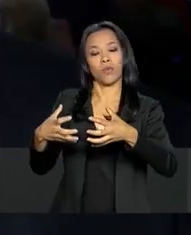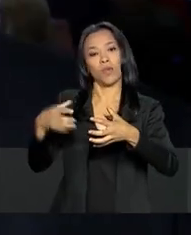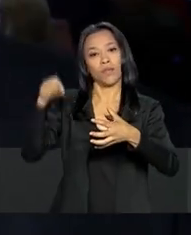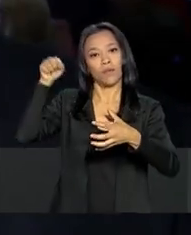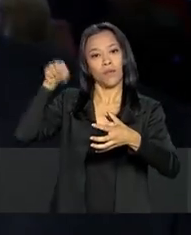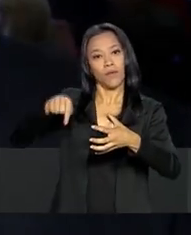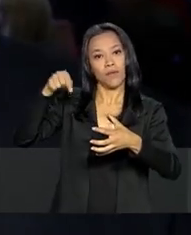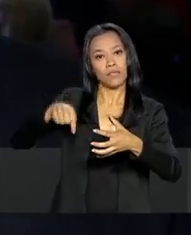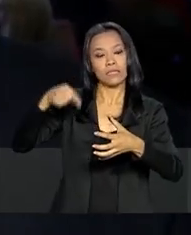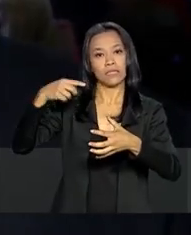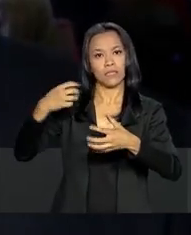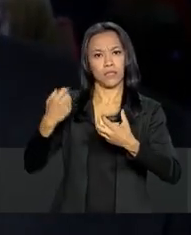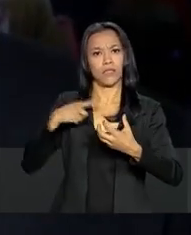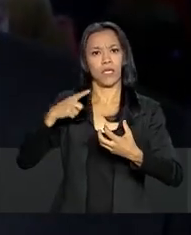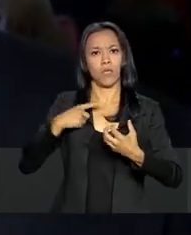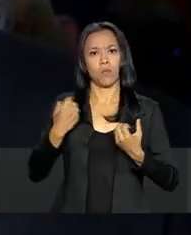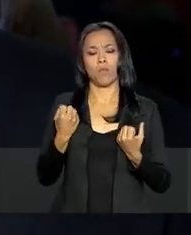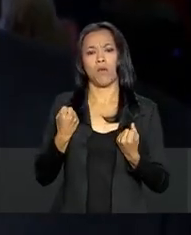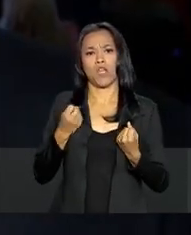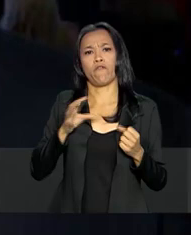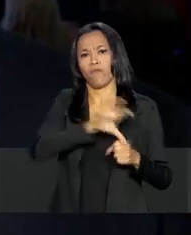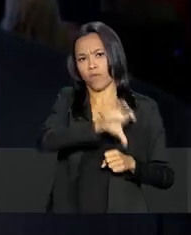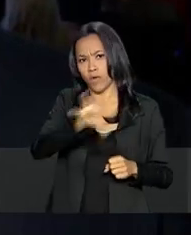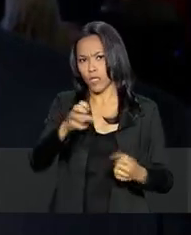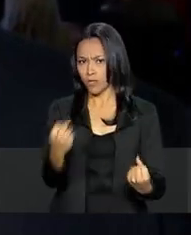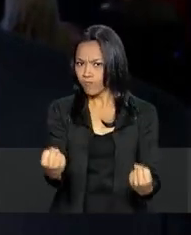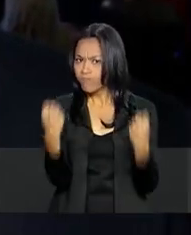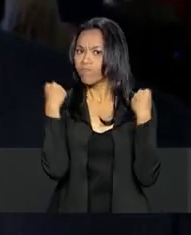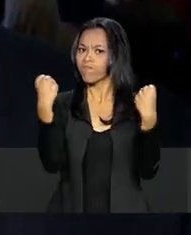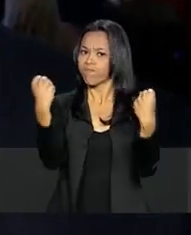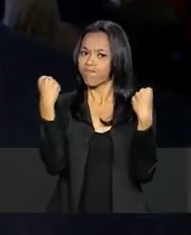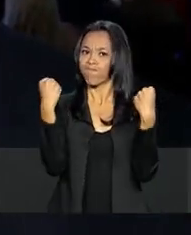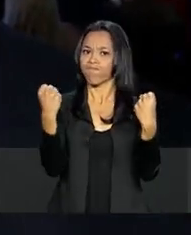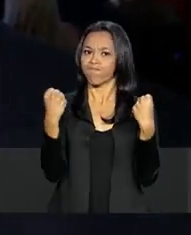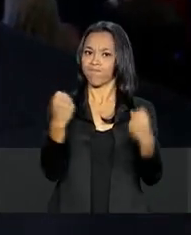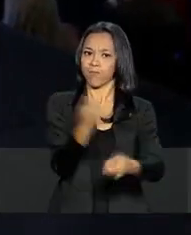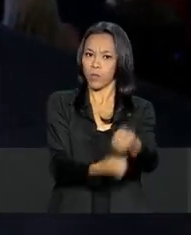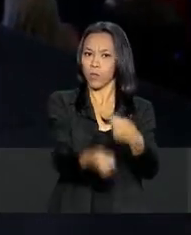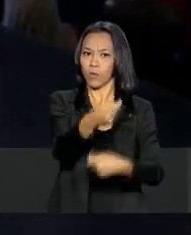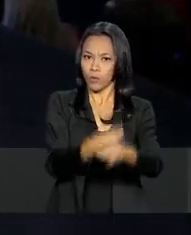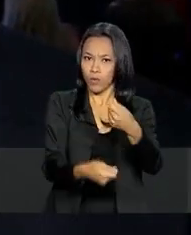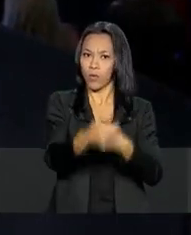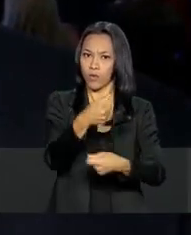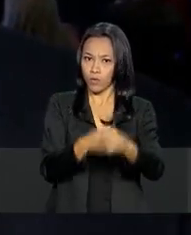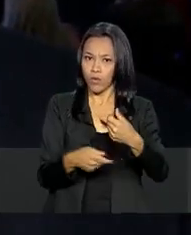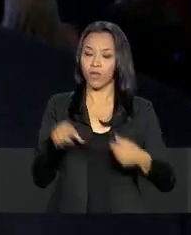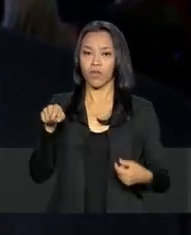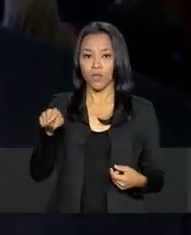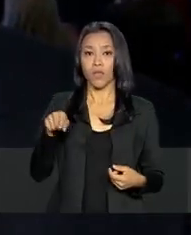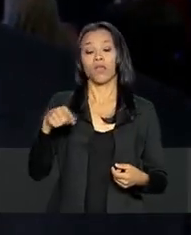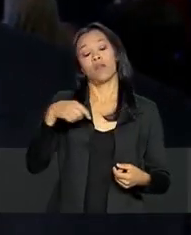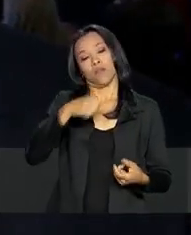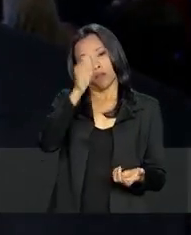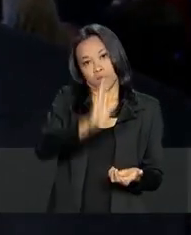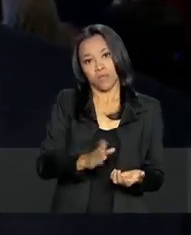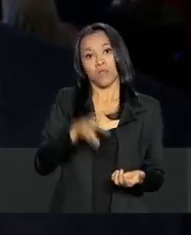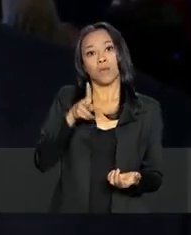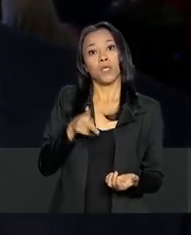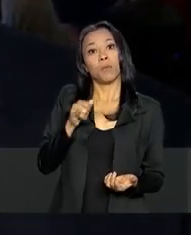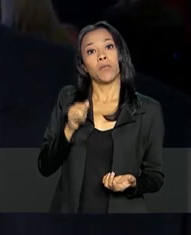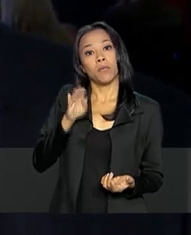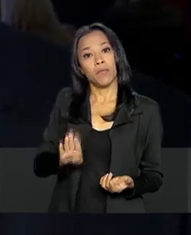ele tem um impacto muito grande. Nós sempre costumamos dizer que consumo de aço, desenvolvimento econômico, PIB,